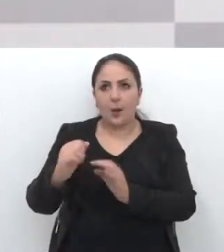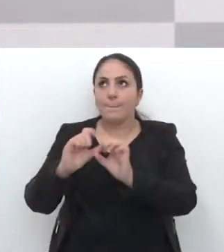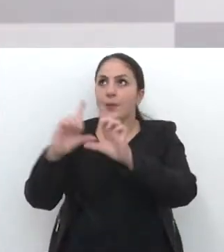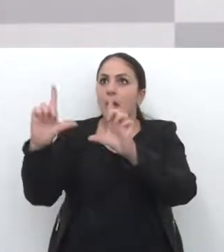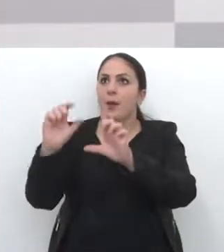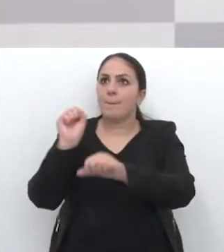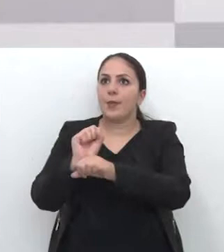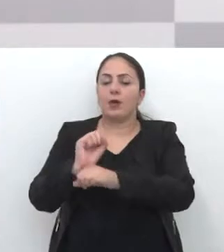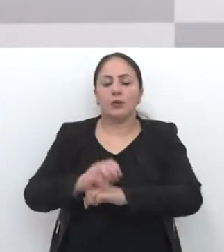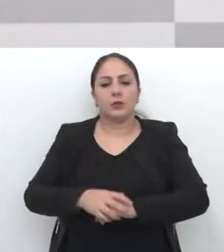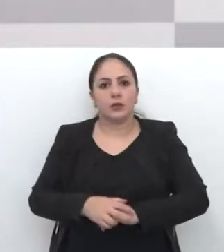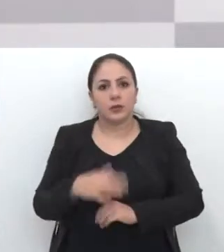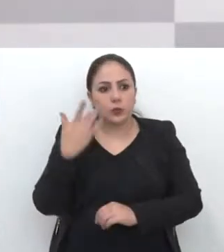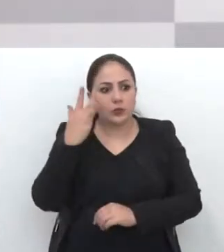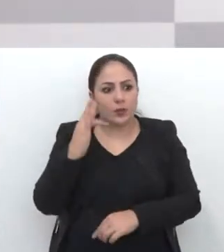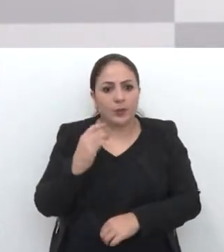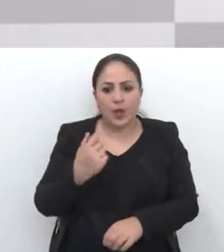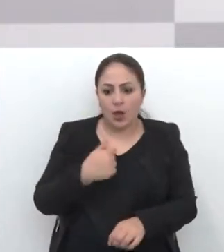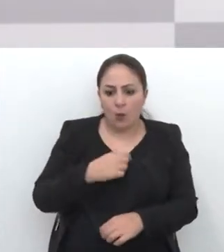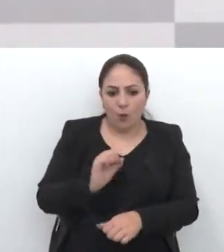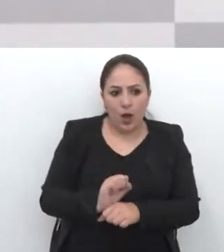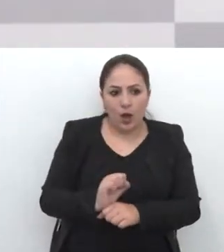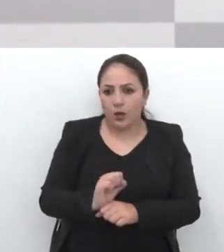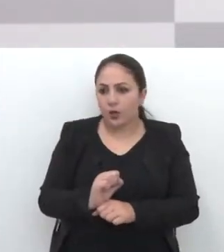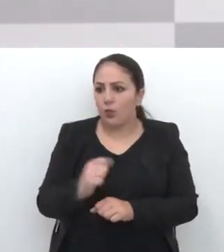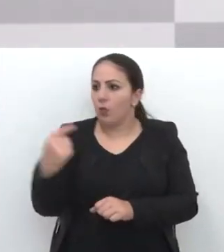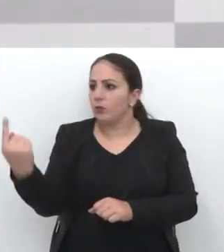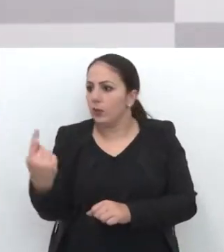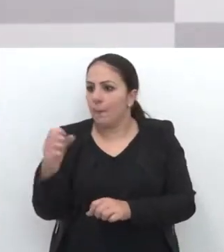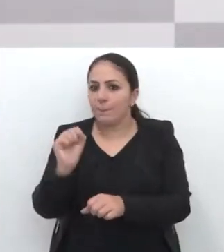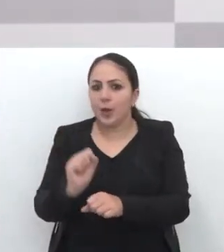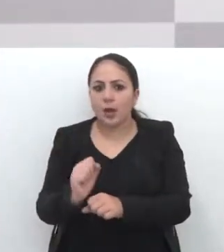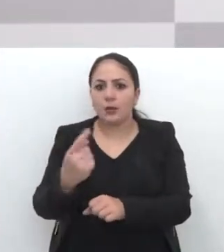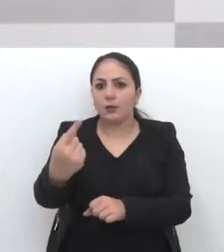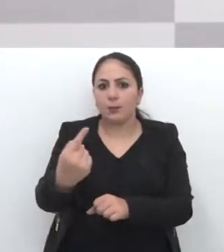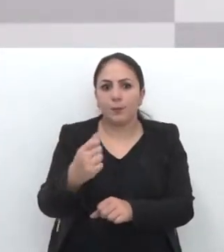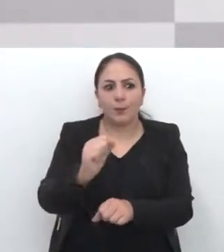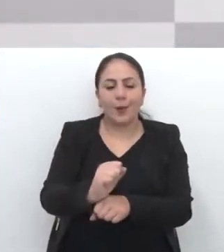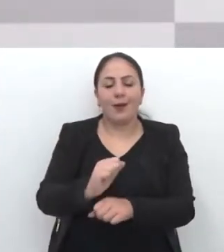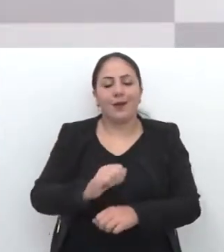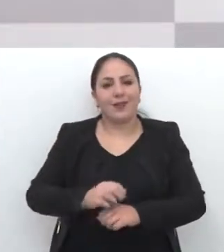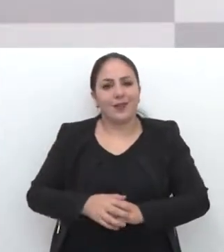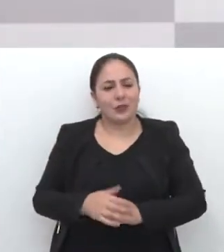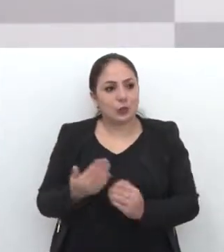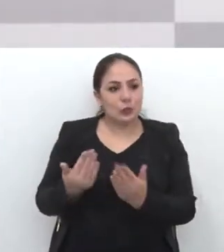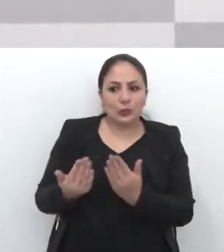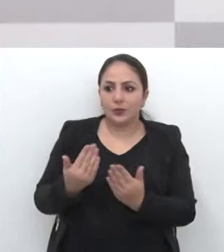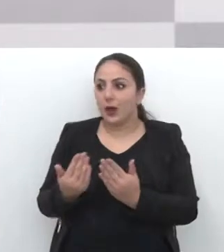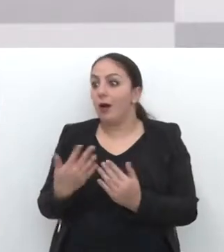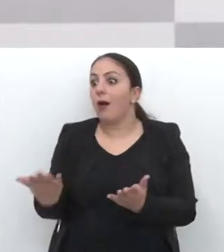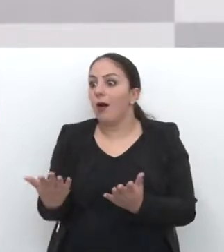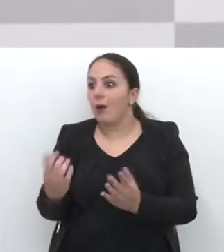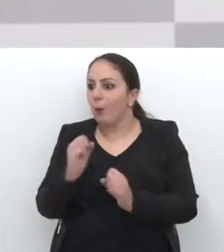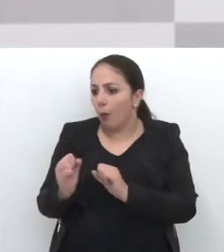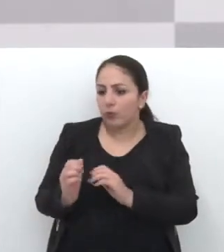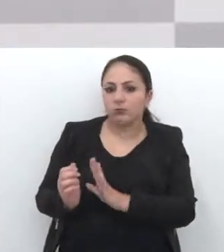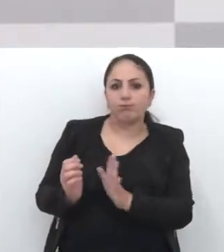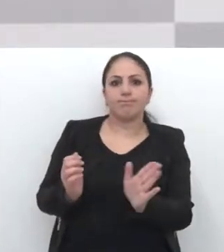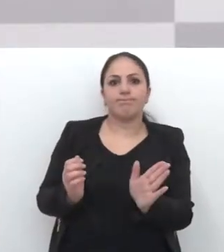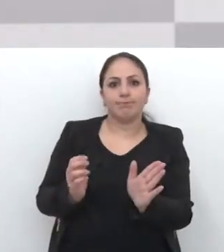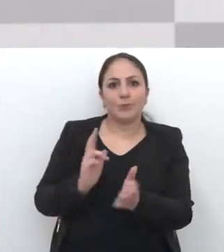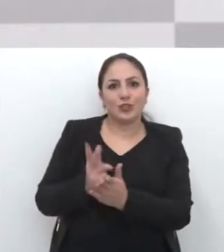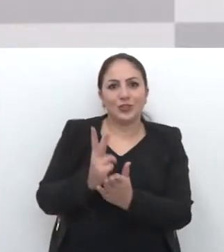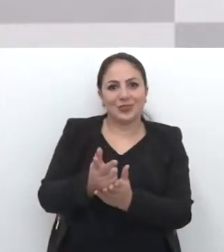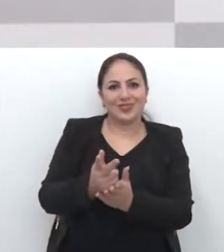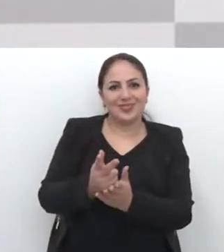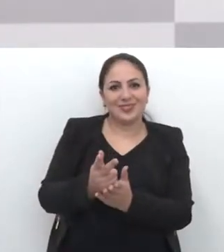Então a gente fica sem saber. Ou eu acabo parando, ou outro veículo que vem de outra região para, então fica aquela dúvida de quem deve